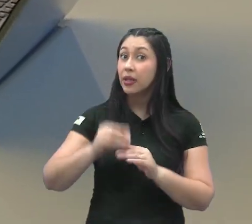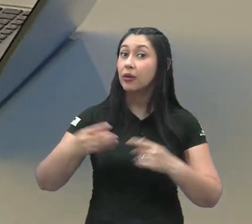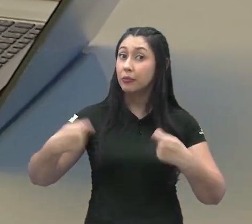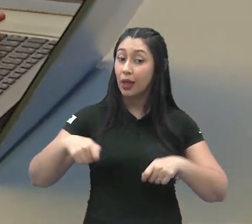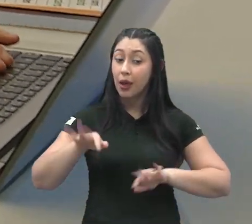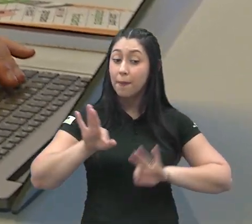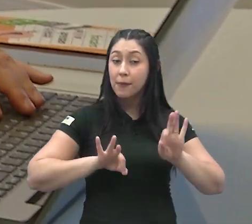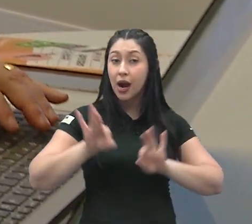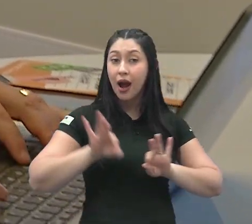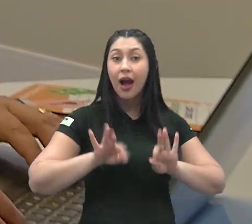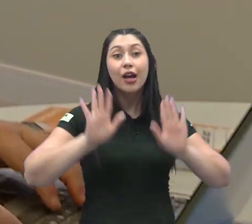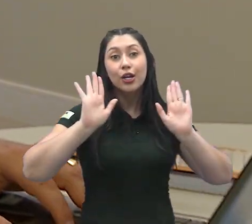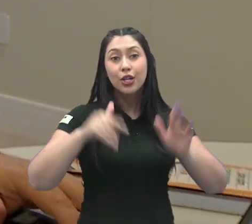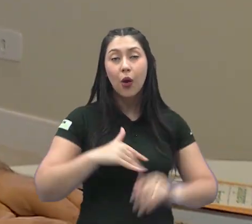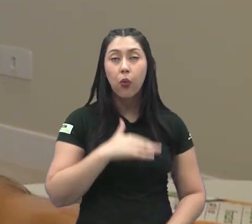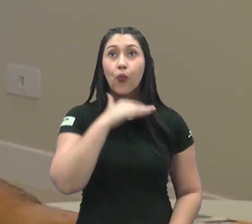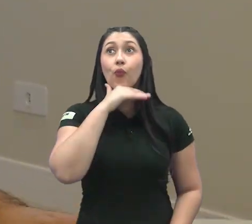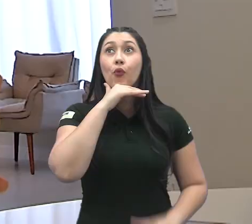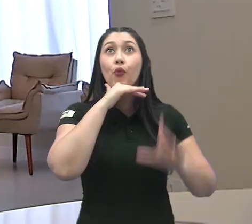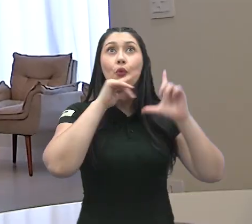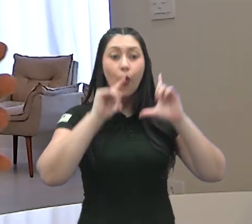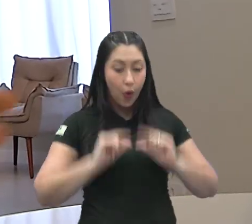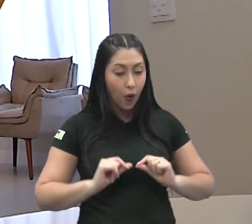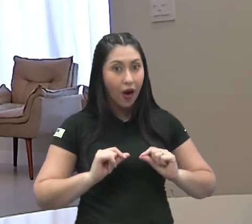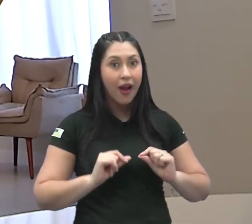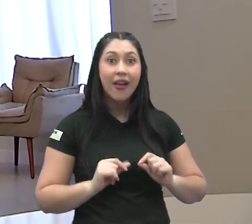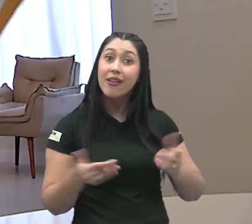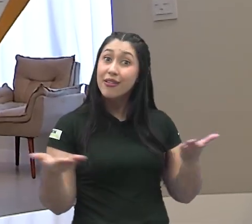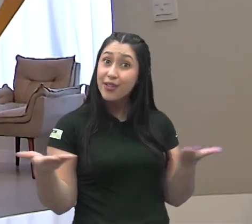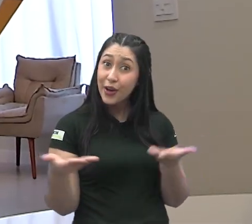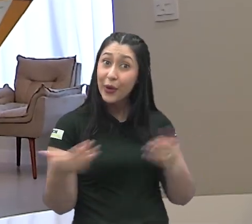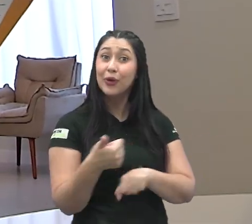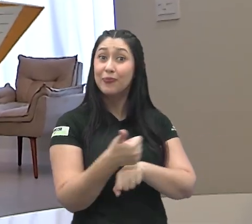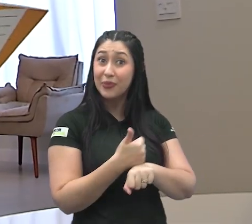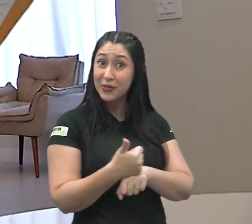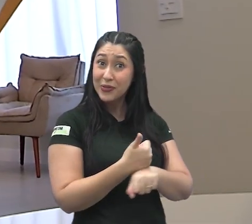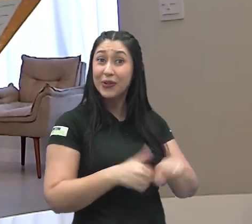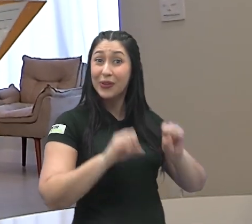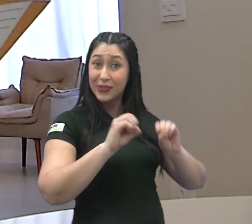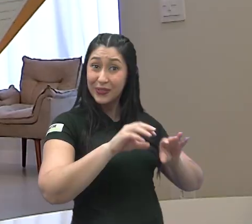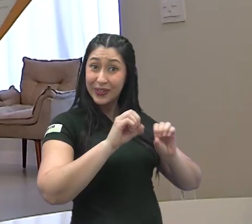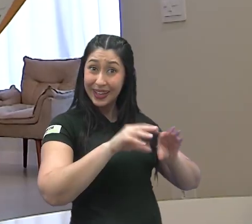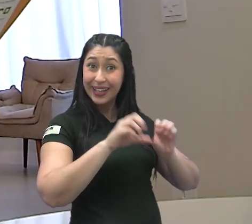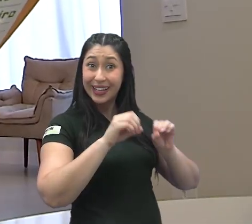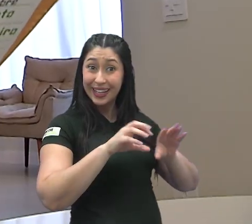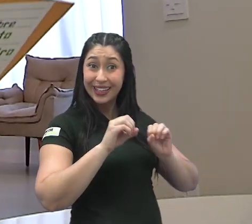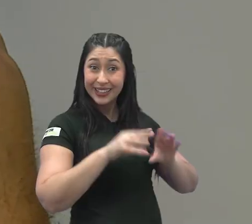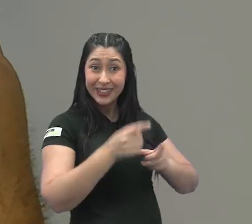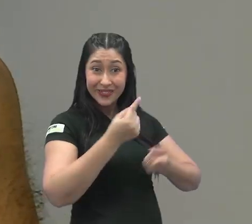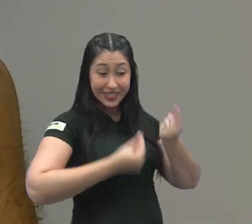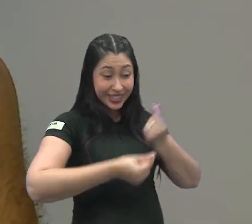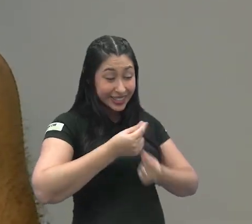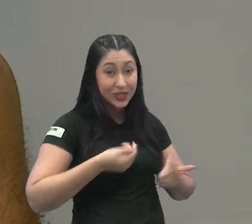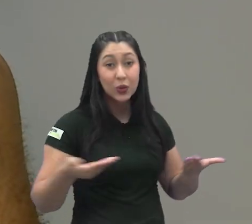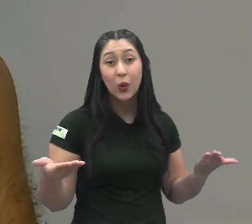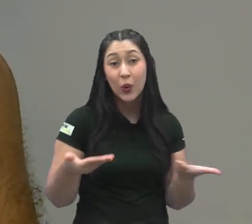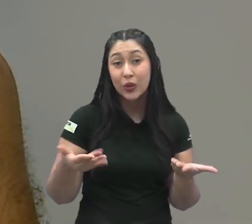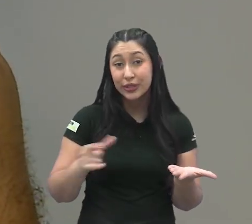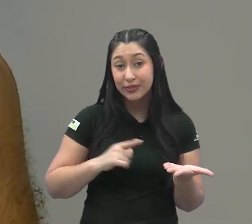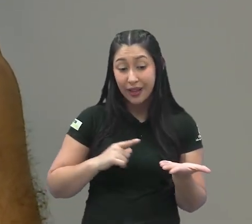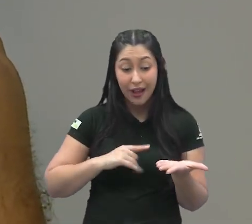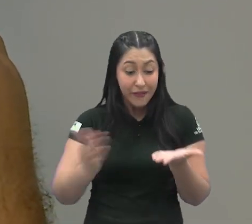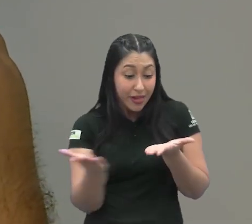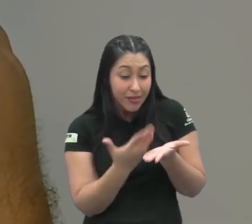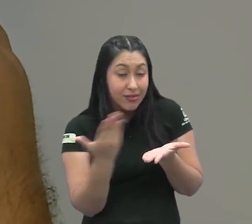necessidade de se organizar melhor, conseguiu sair do vermelho e se tornou até educador financeiro. Hoje,